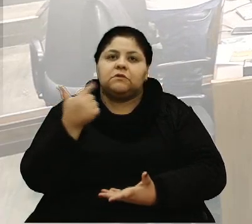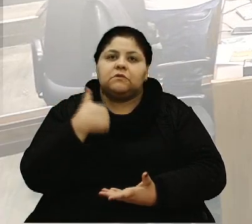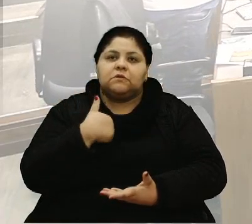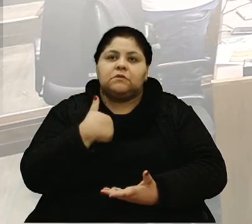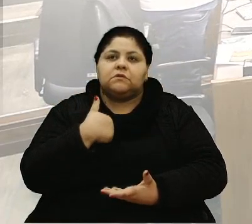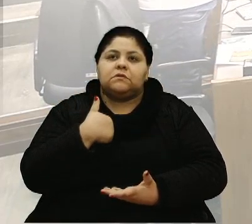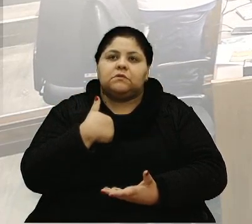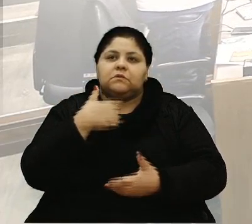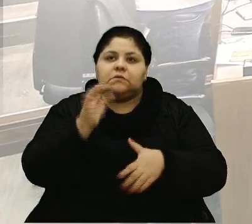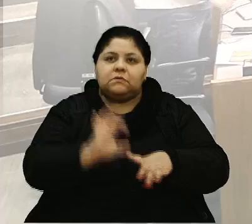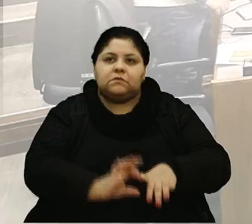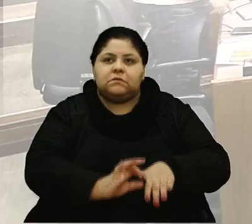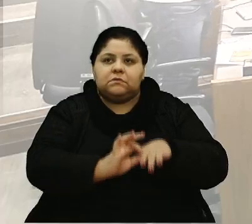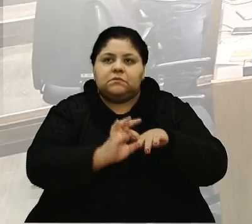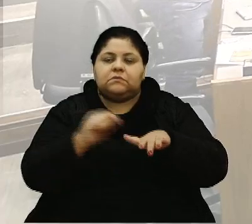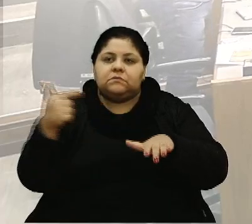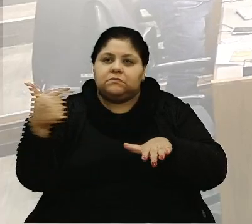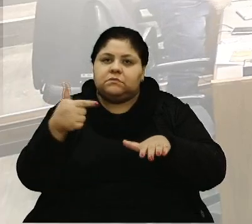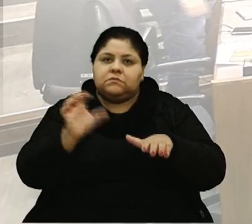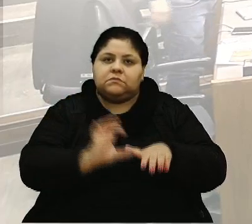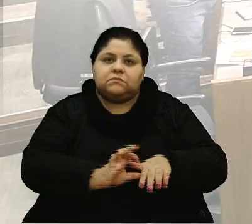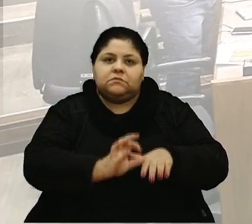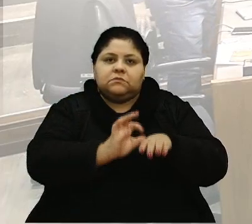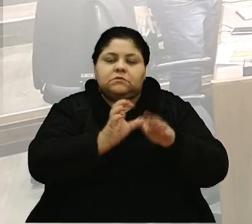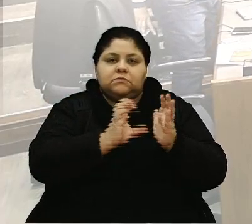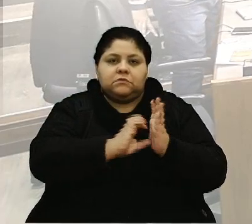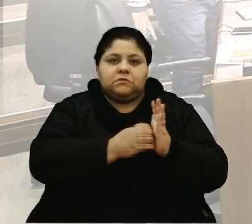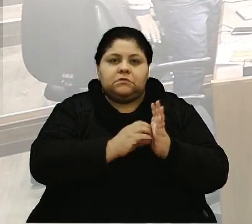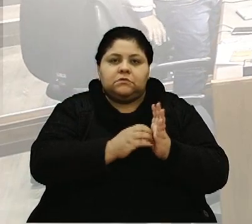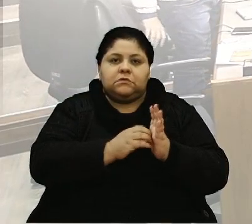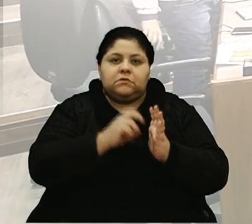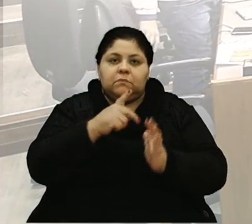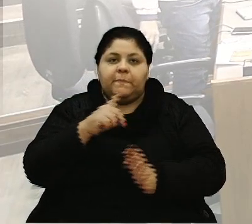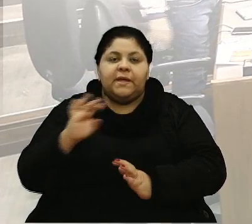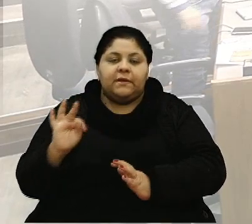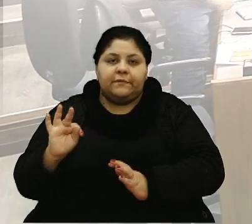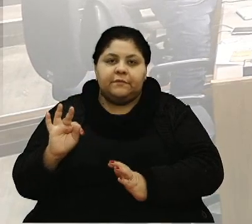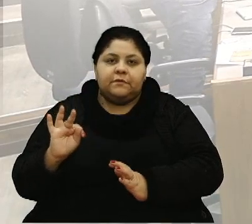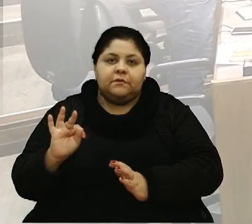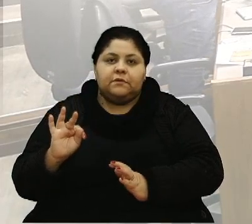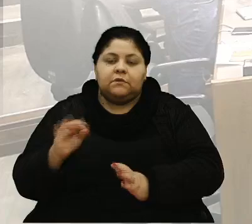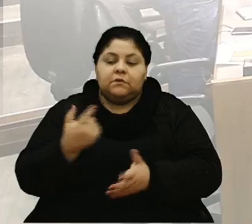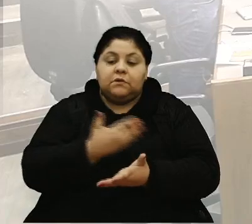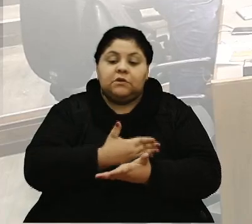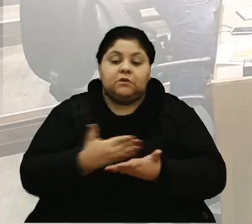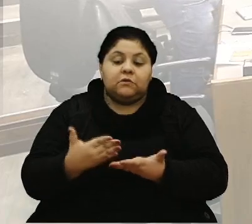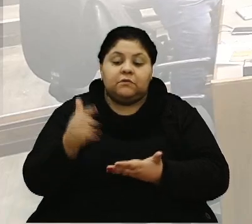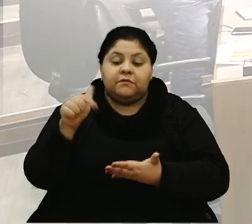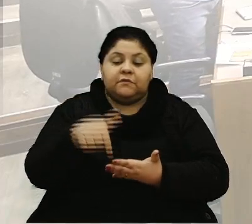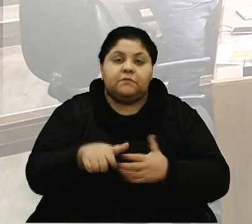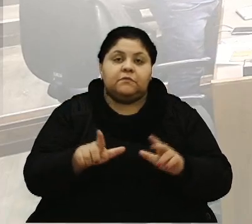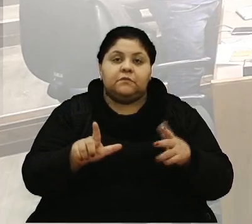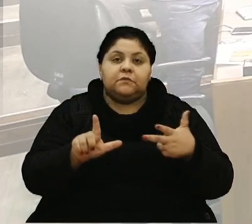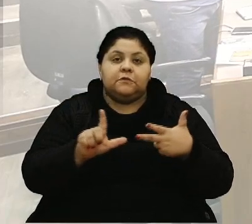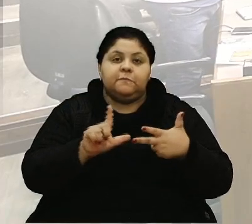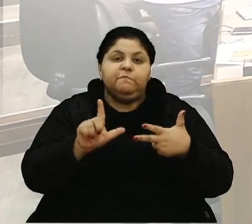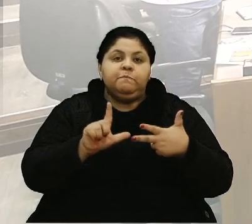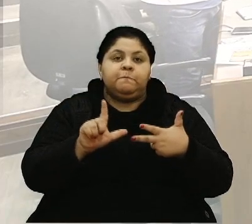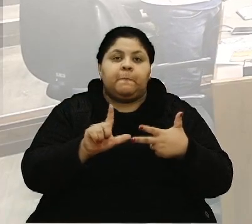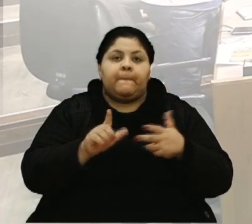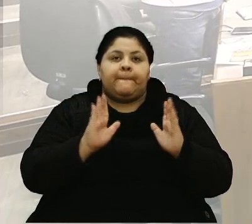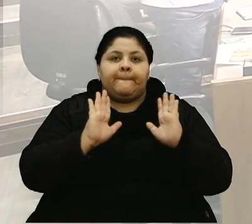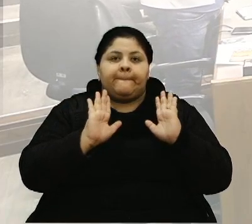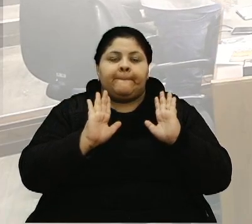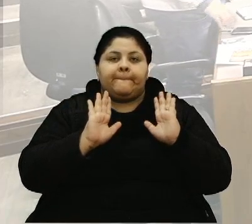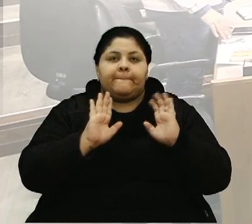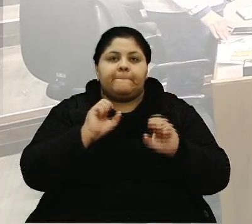fui vice-líder do meu partido e o PT, desde o início dessa legislatura, se mantém na